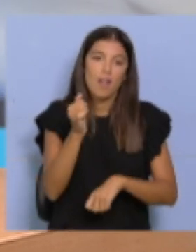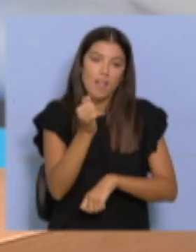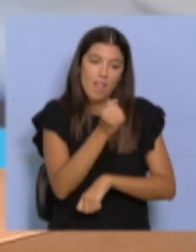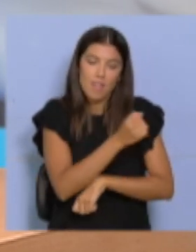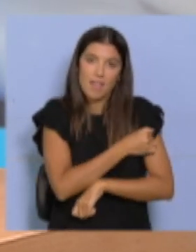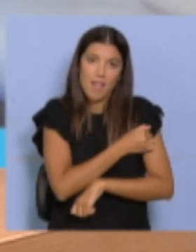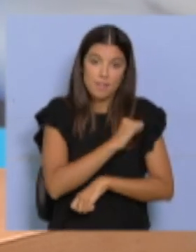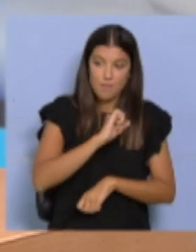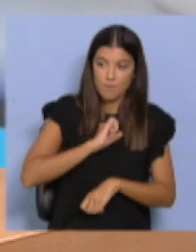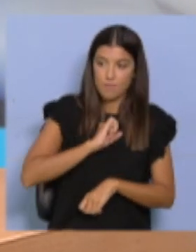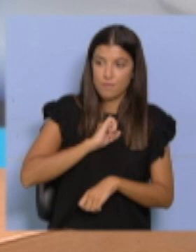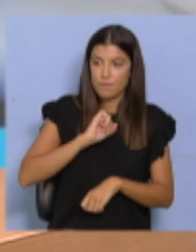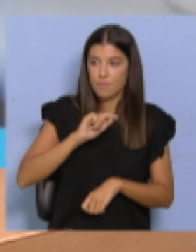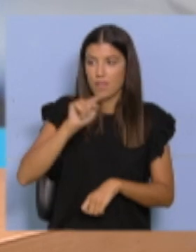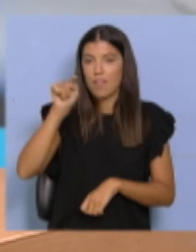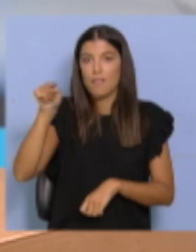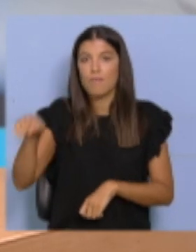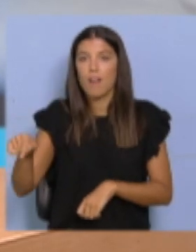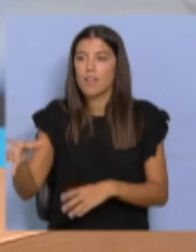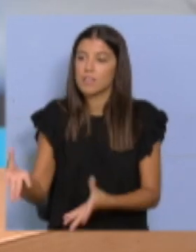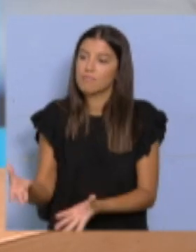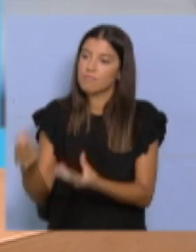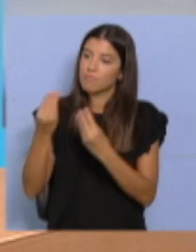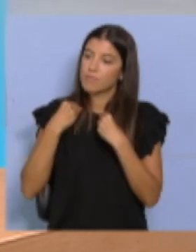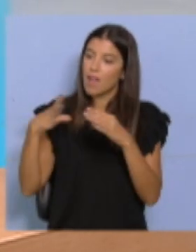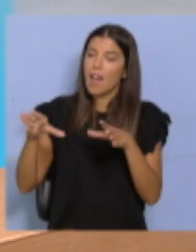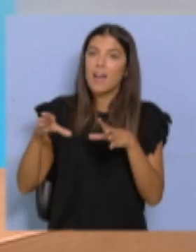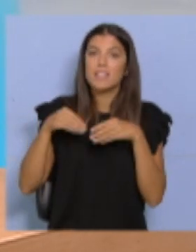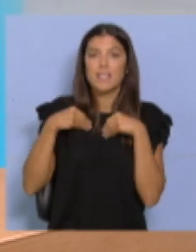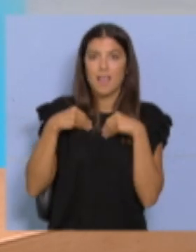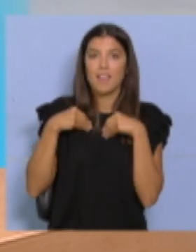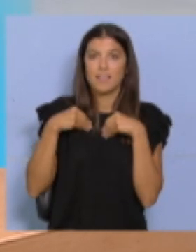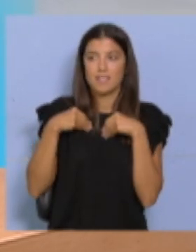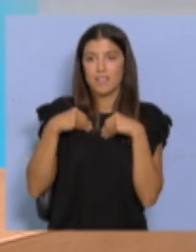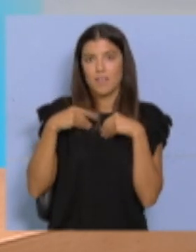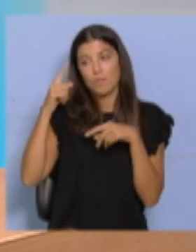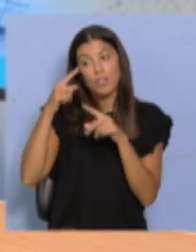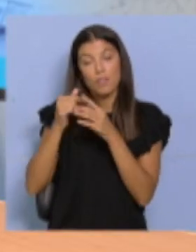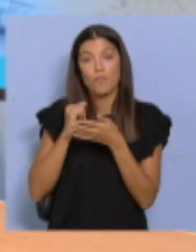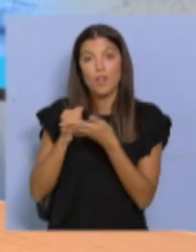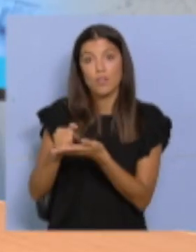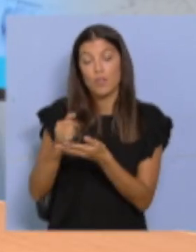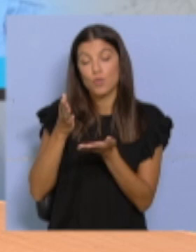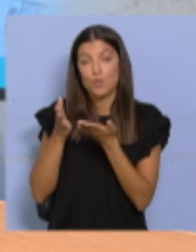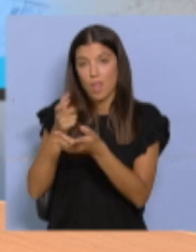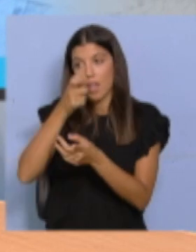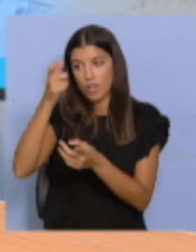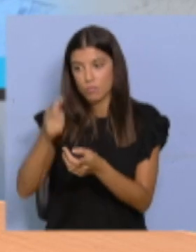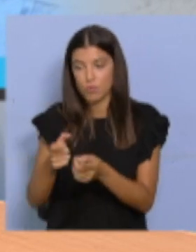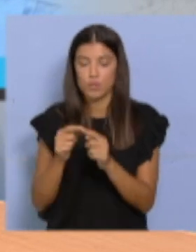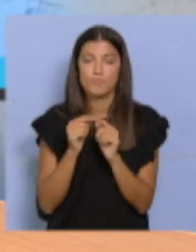de onde está a sua casa, o seu lugar onde vive. E falou de tudo isso sem